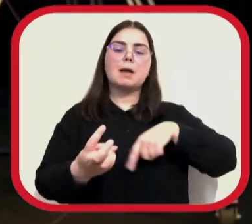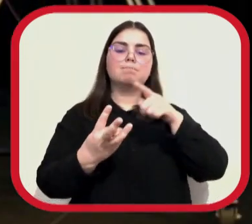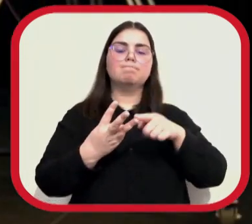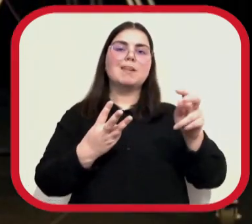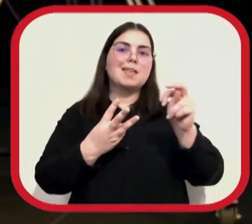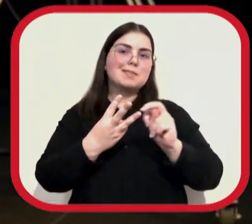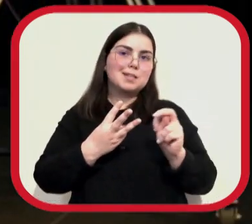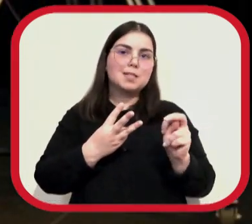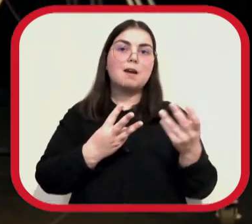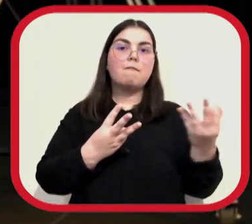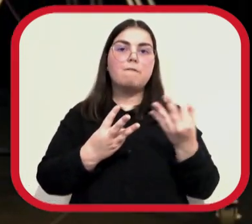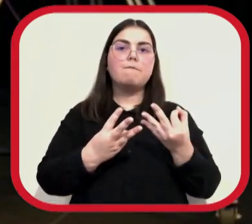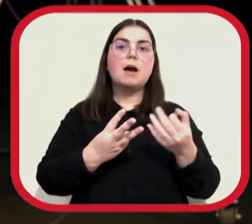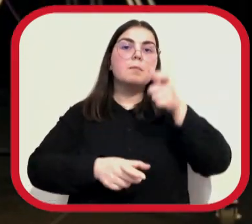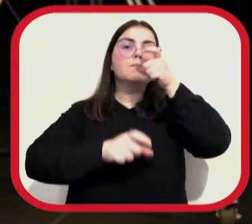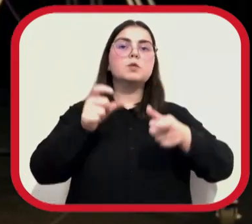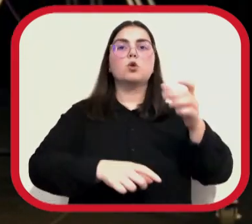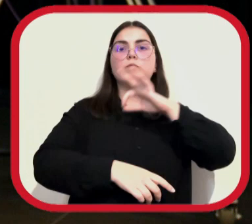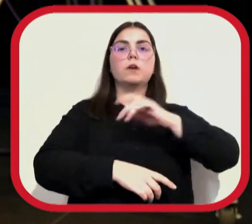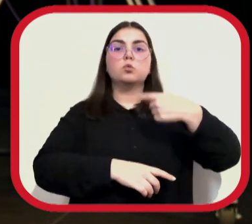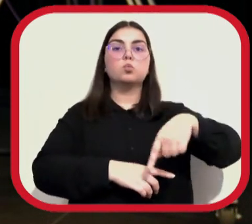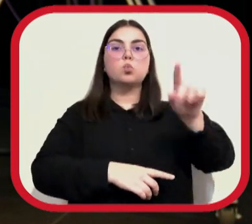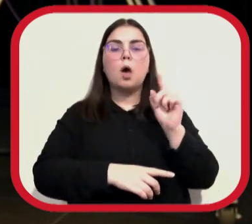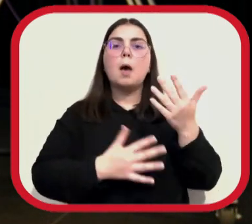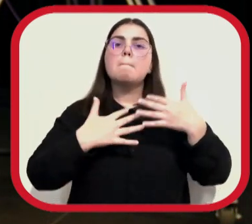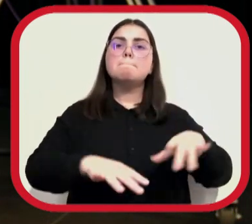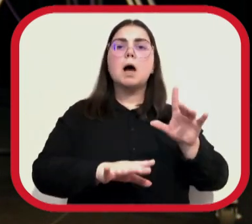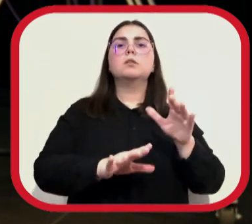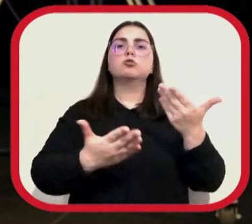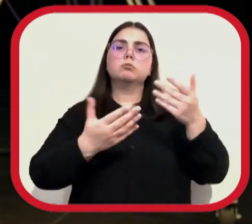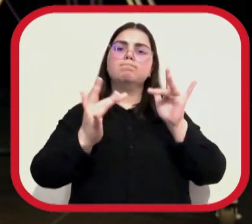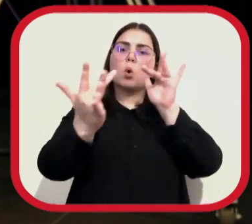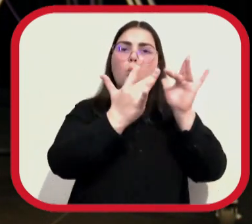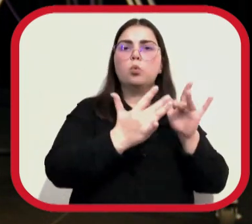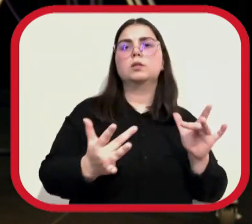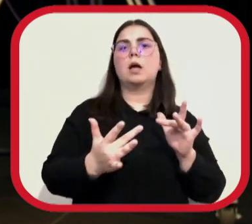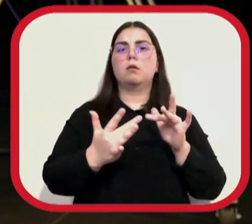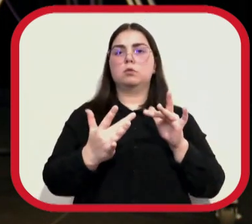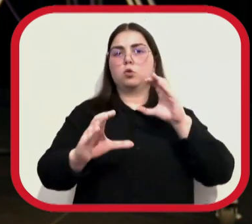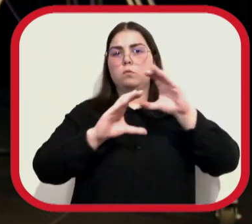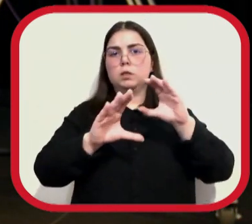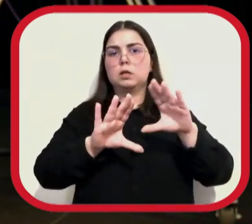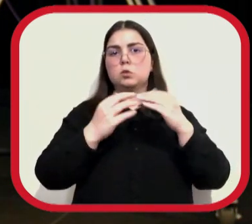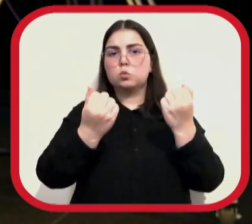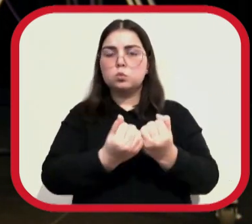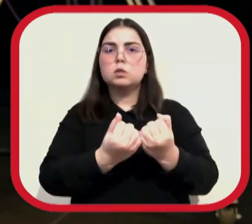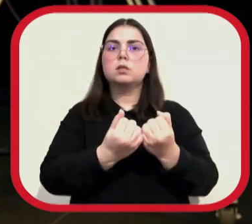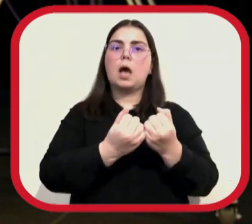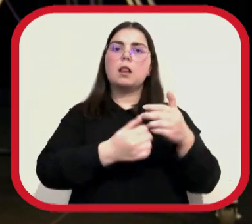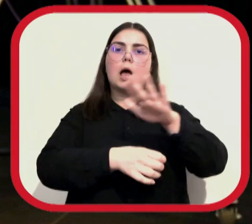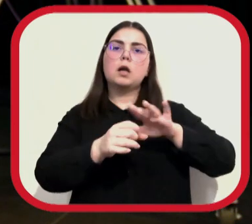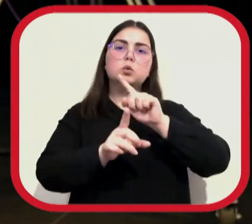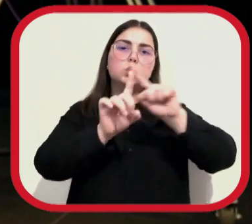mercado, e depois a tal terceira parte para não jornalistas, mas que também podem ser jornalistas e que são todas as áreas mais